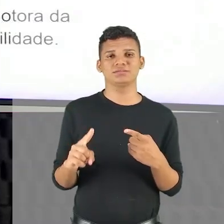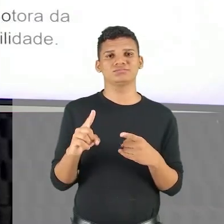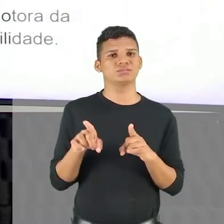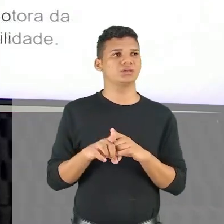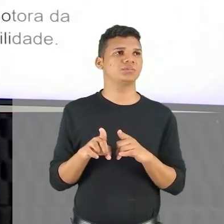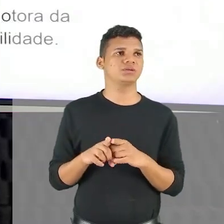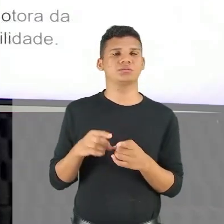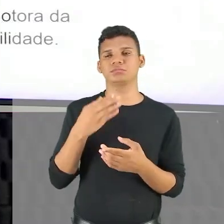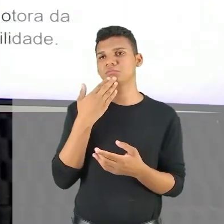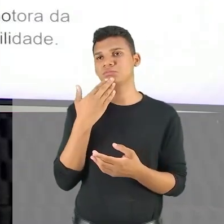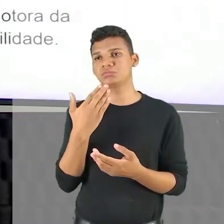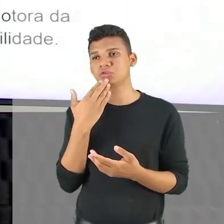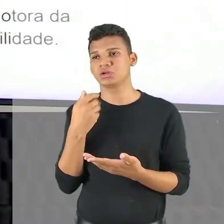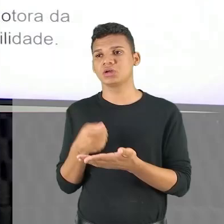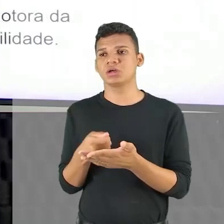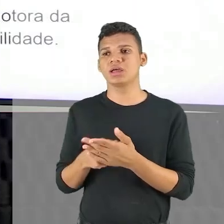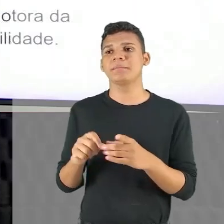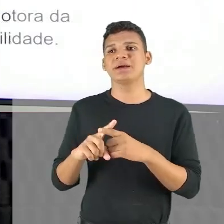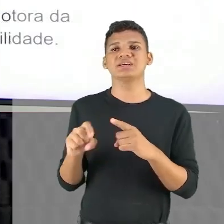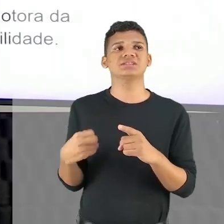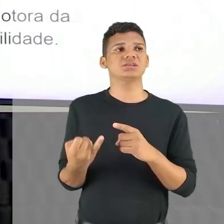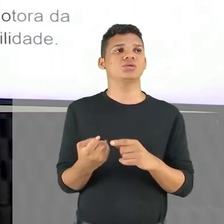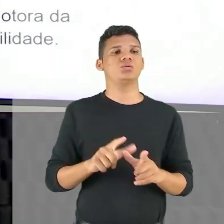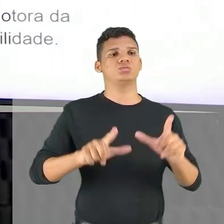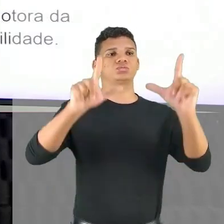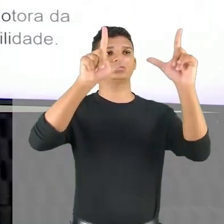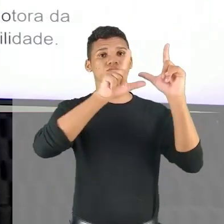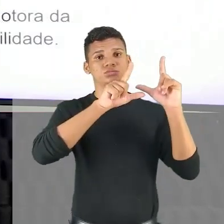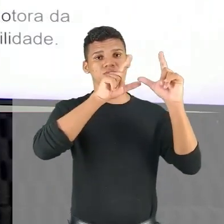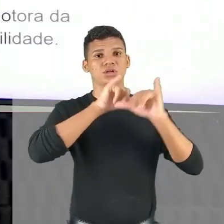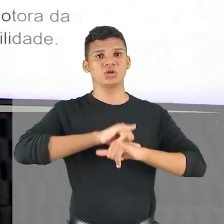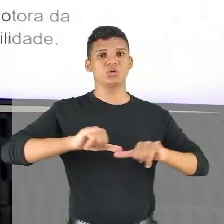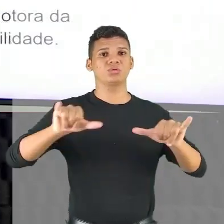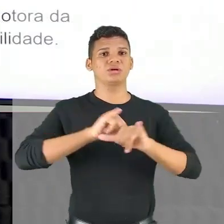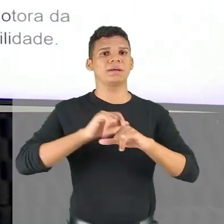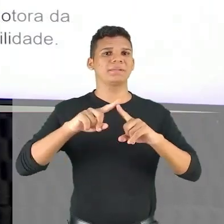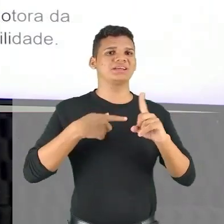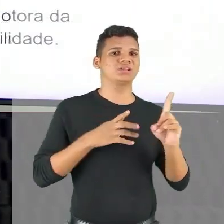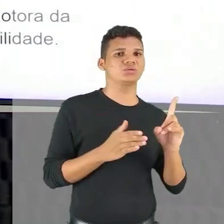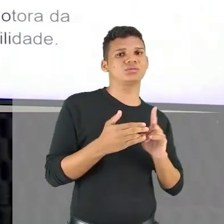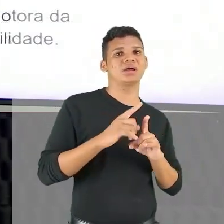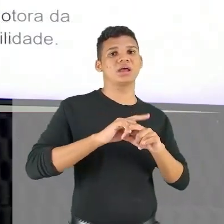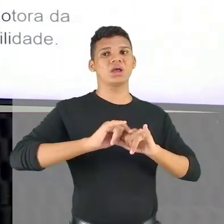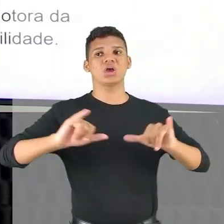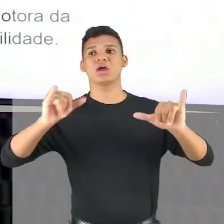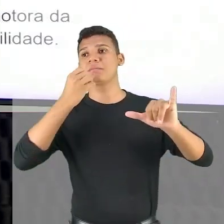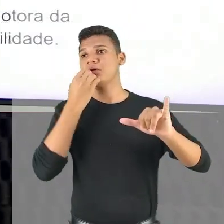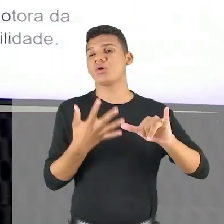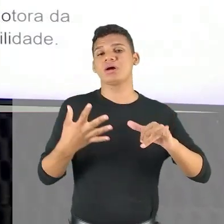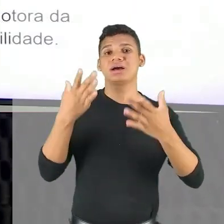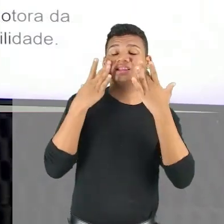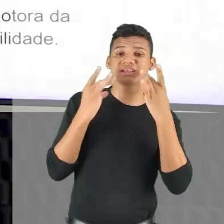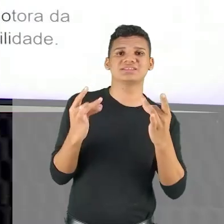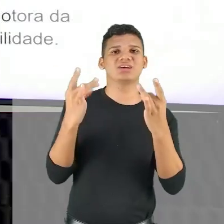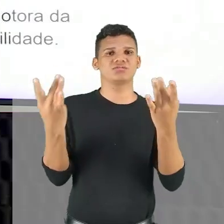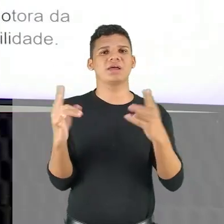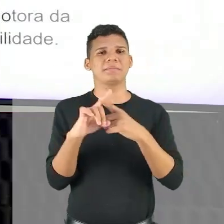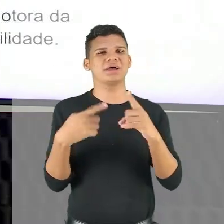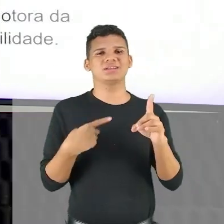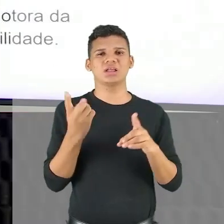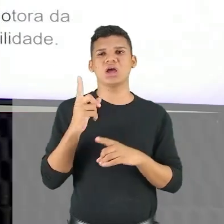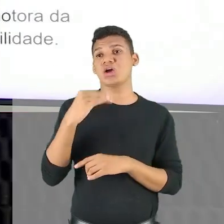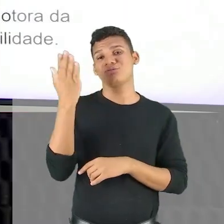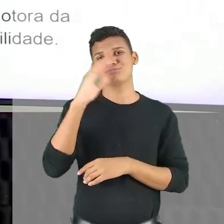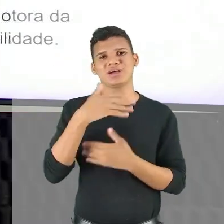forjar, se uma campanha não está no sentido ali de expor algo bom, né? Atenção para aquilo, e não